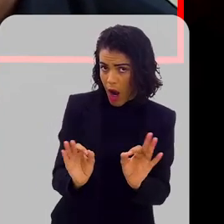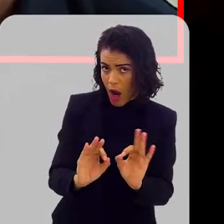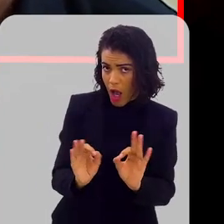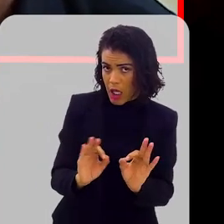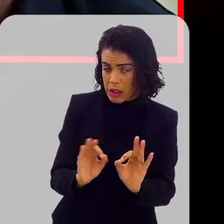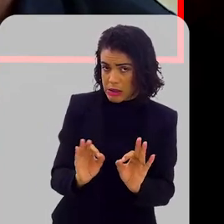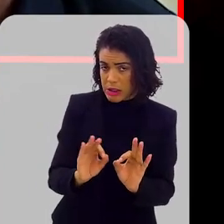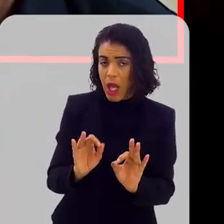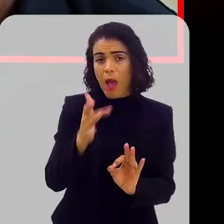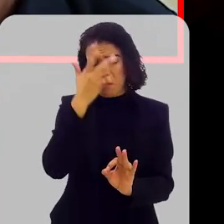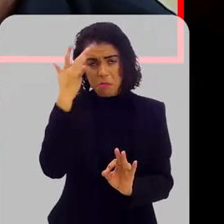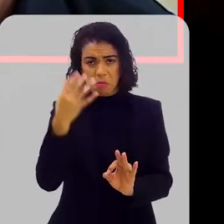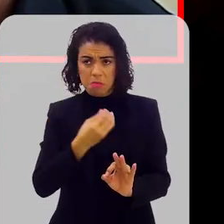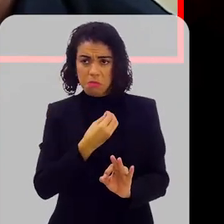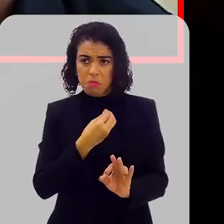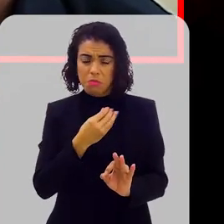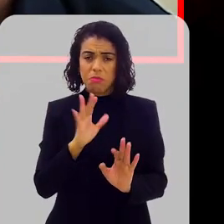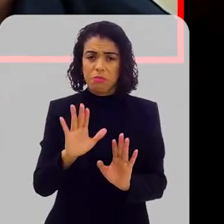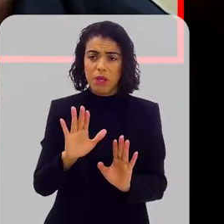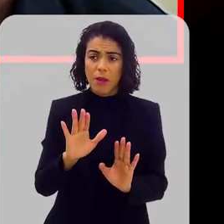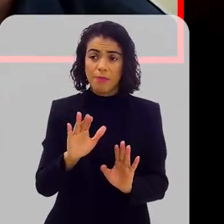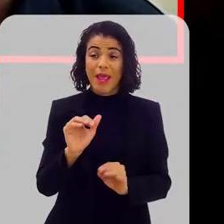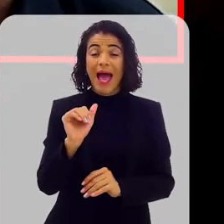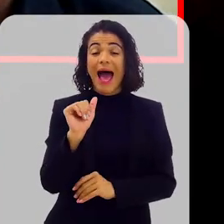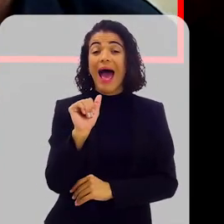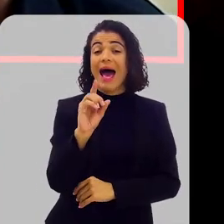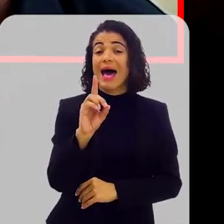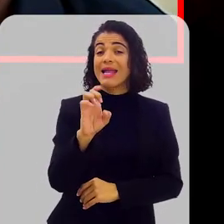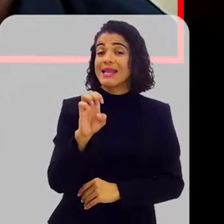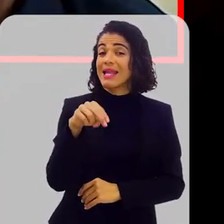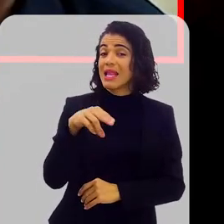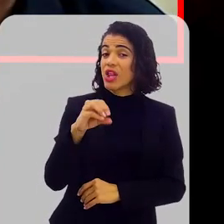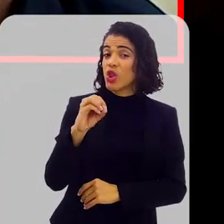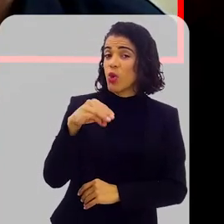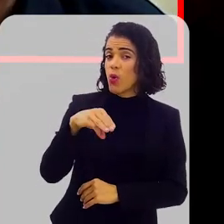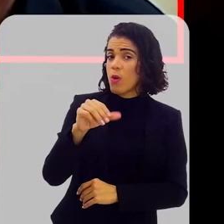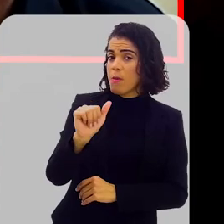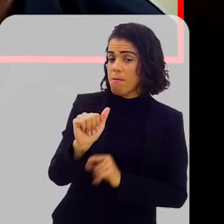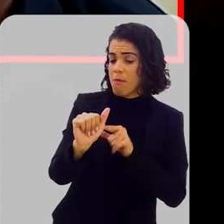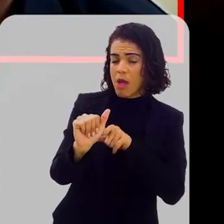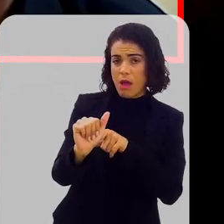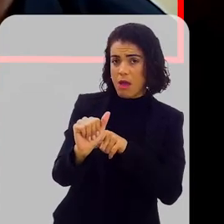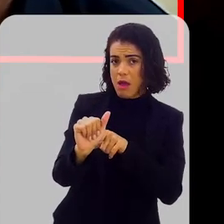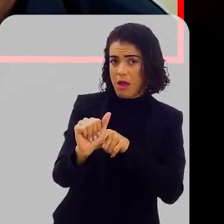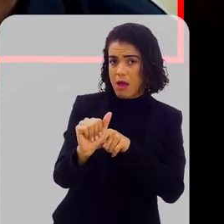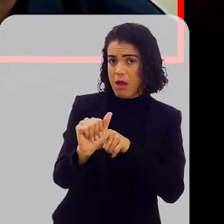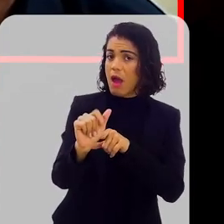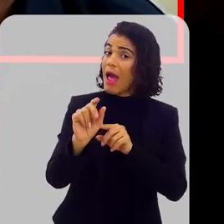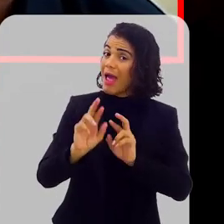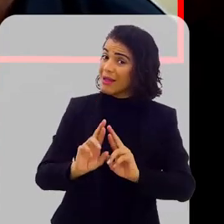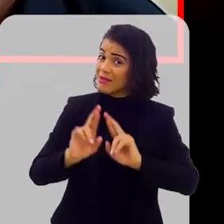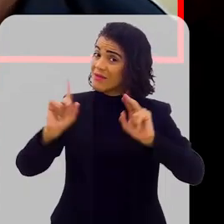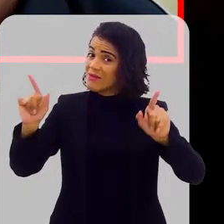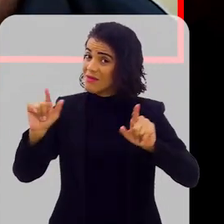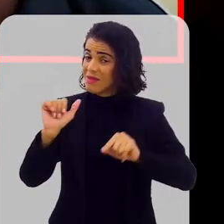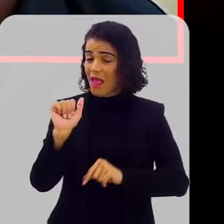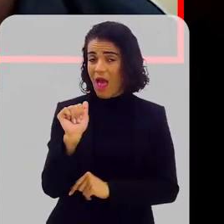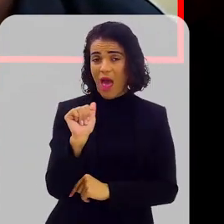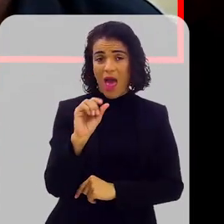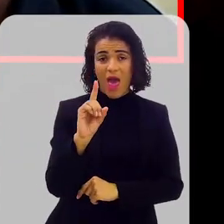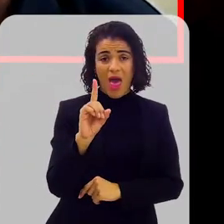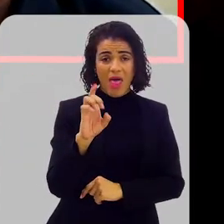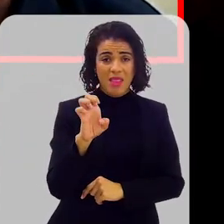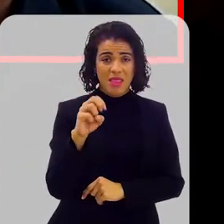não é o câncer. Quer dizer, Não, existe, a pessoa desculpa, pode Paulo. conviver. O adenoma, adenoma. O adenoma Adenoma? é diferente